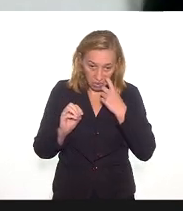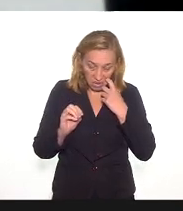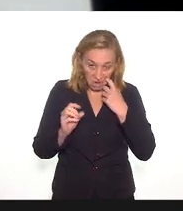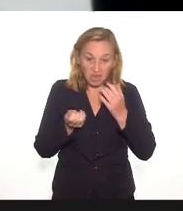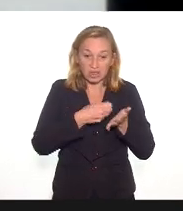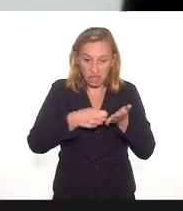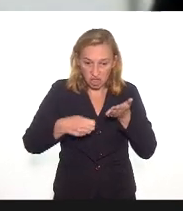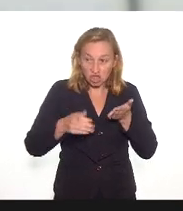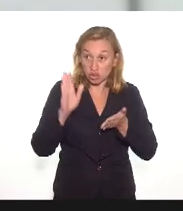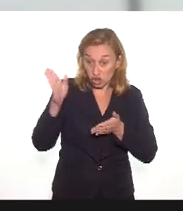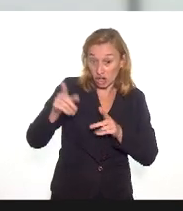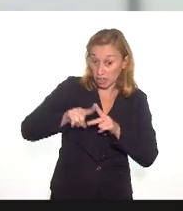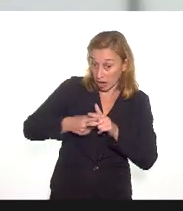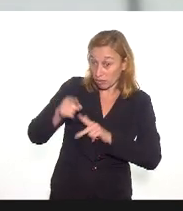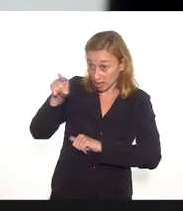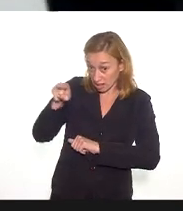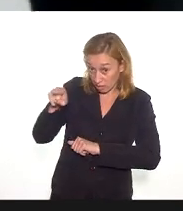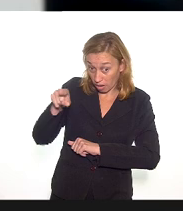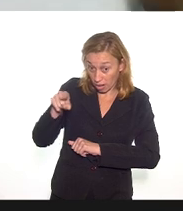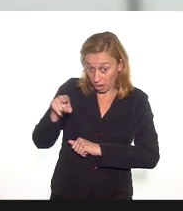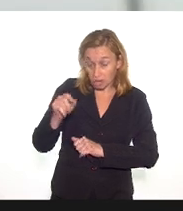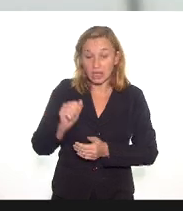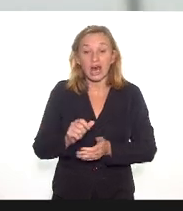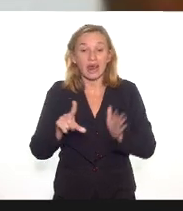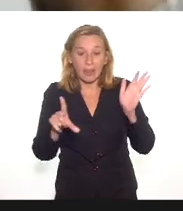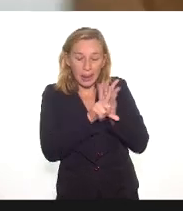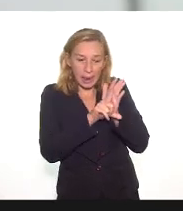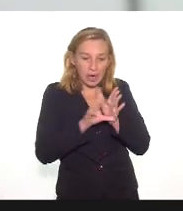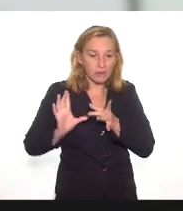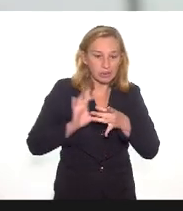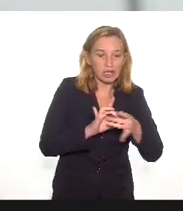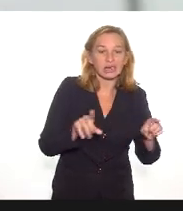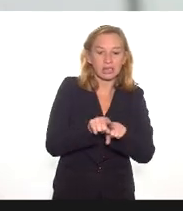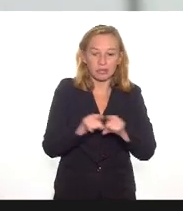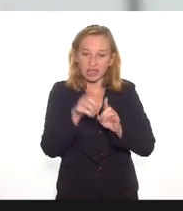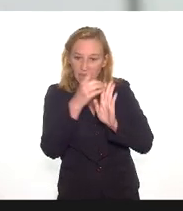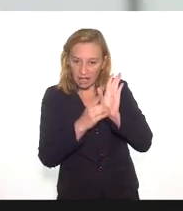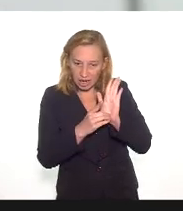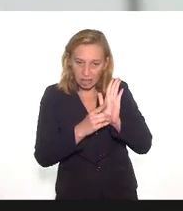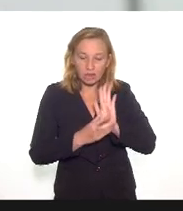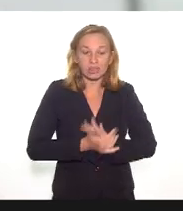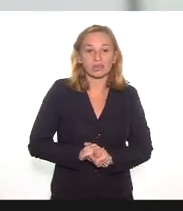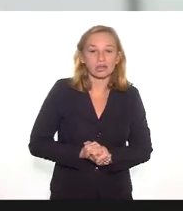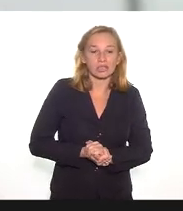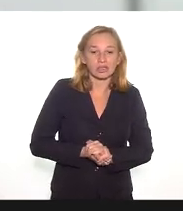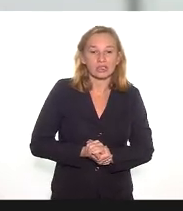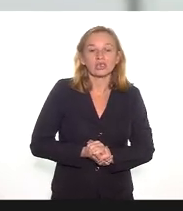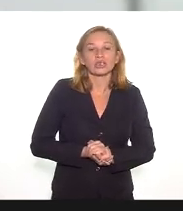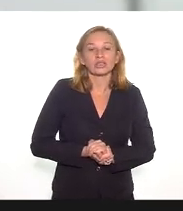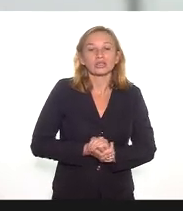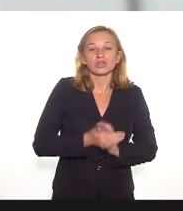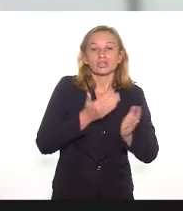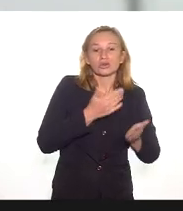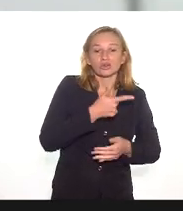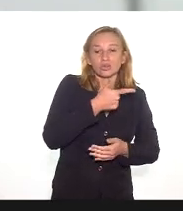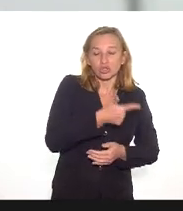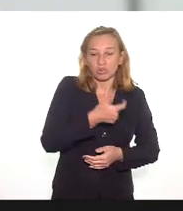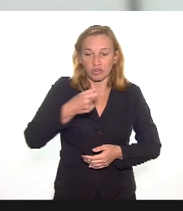na regulamentação do regime, tanto na lei complementar quanto no decreto. A partir de